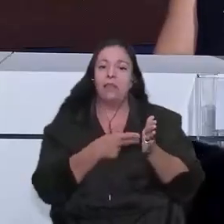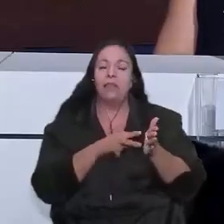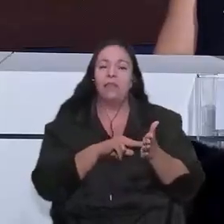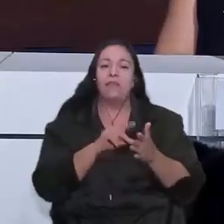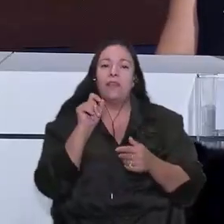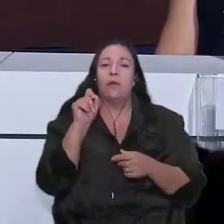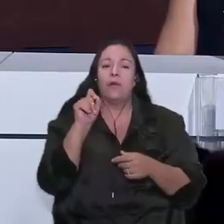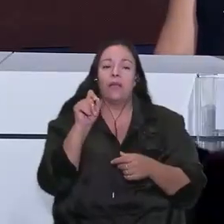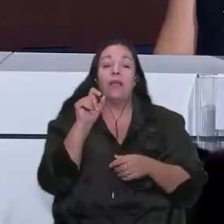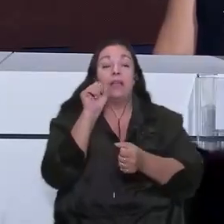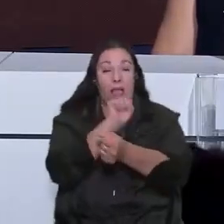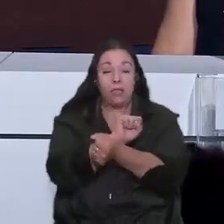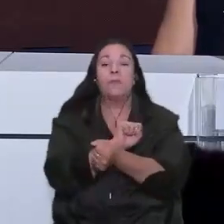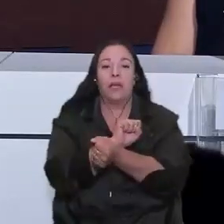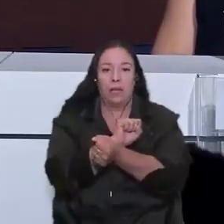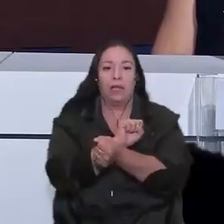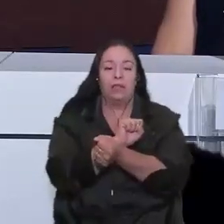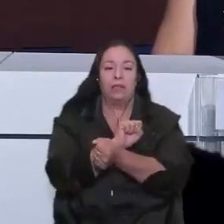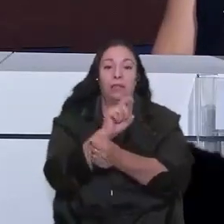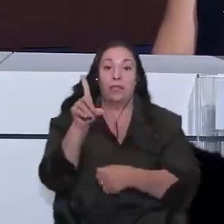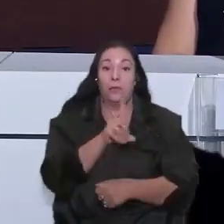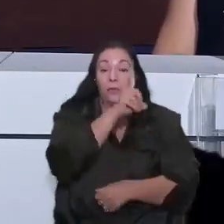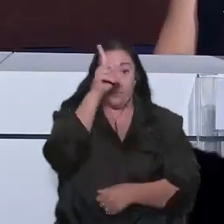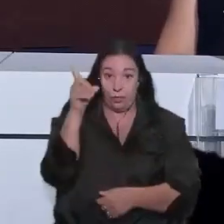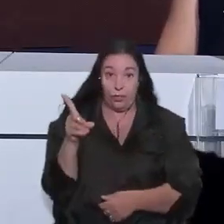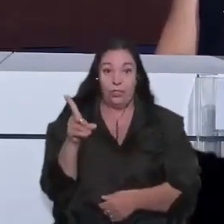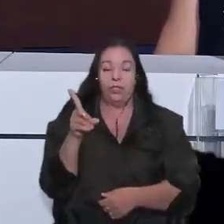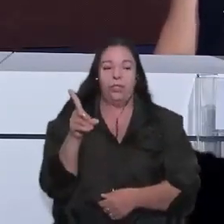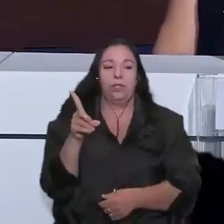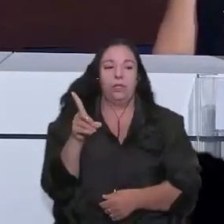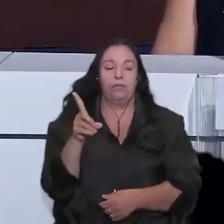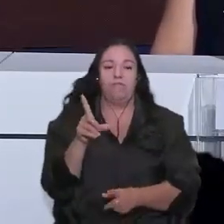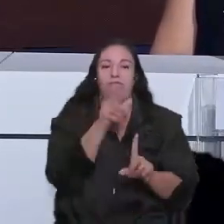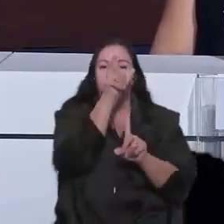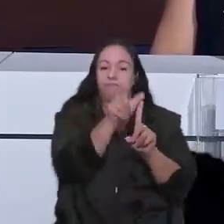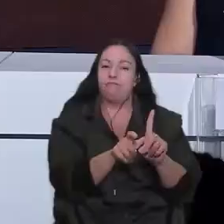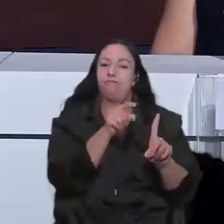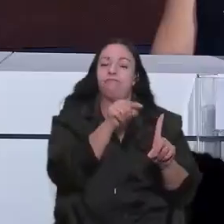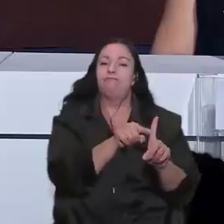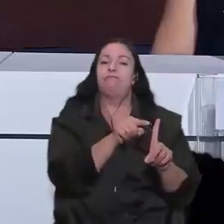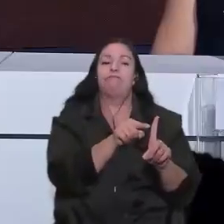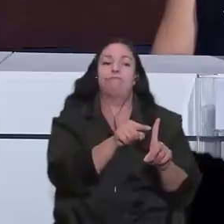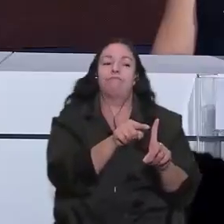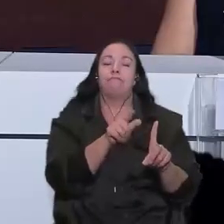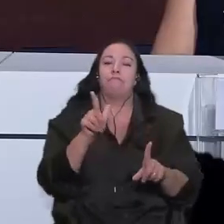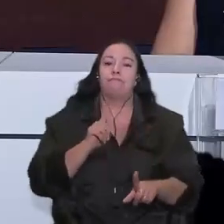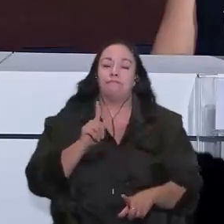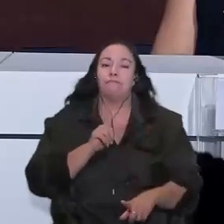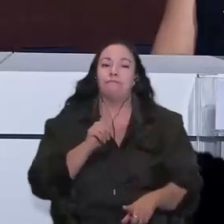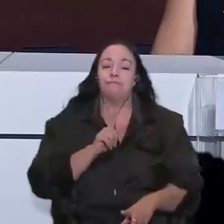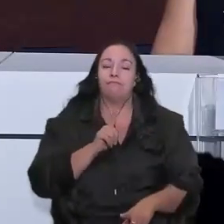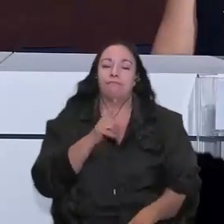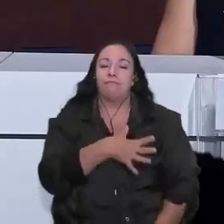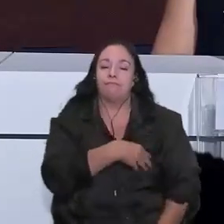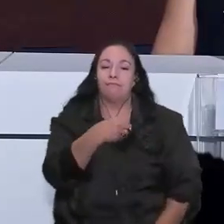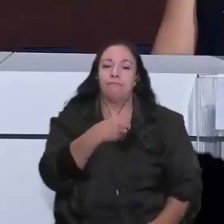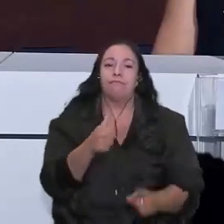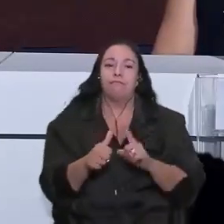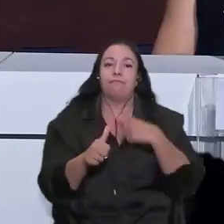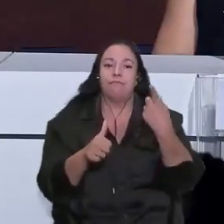há esperança, que um dia alguém vai ter como filho o primeiro ser